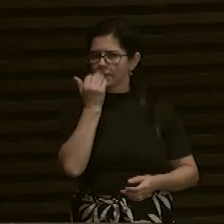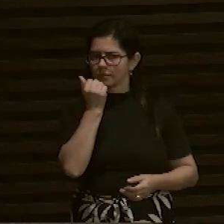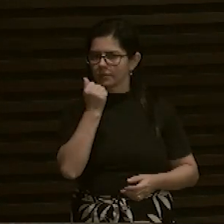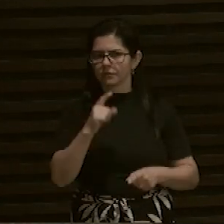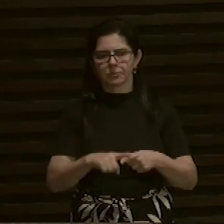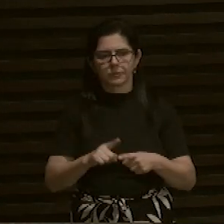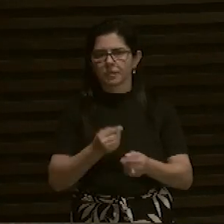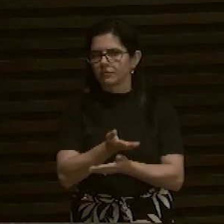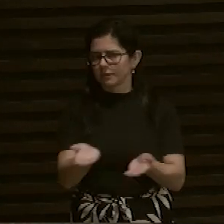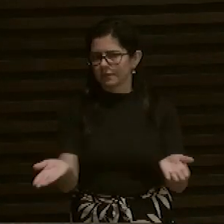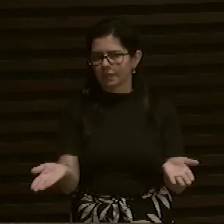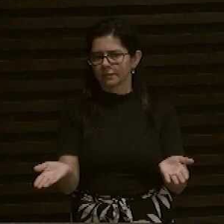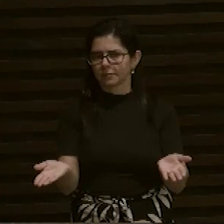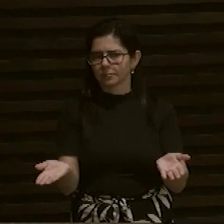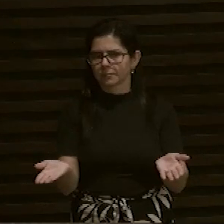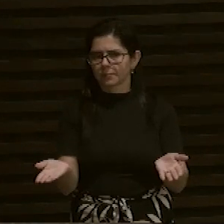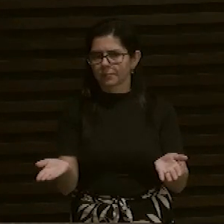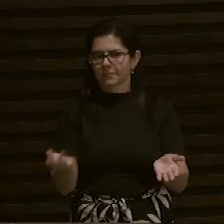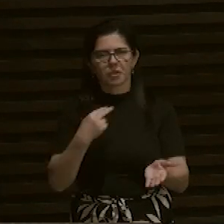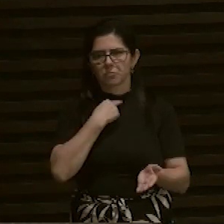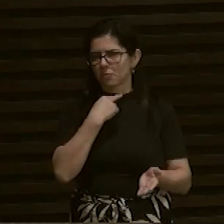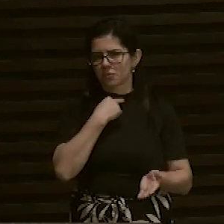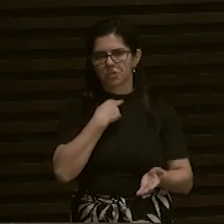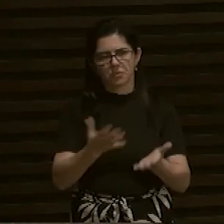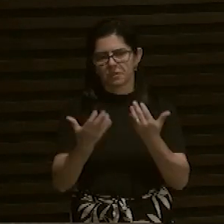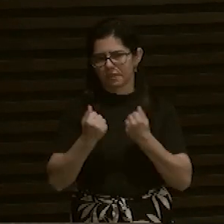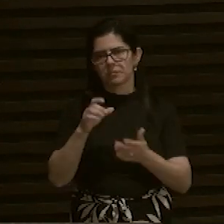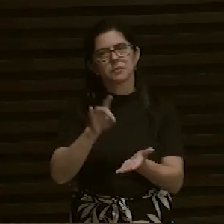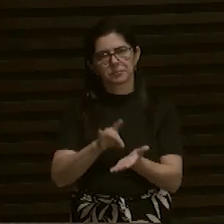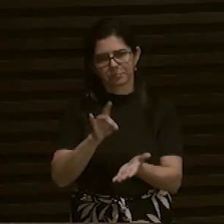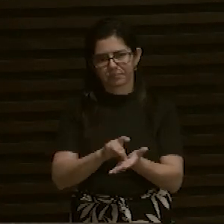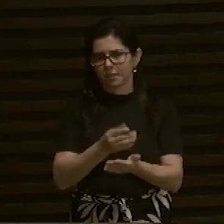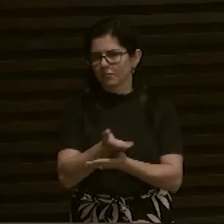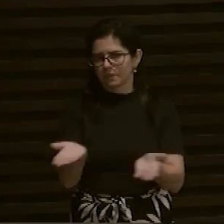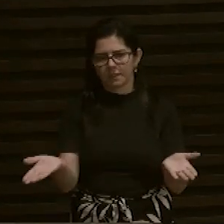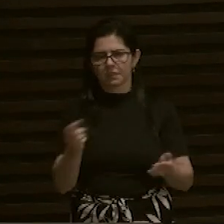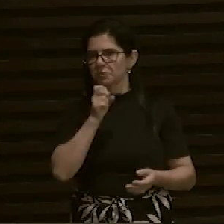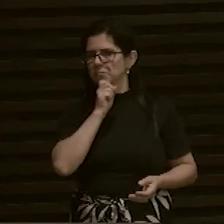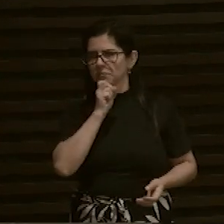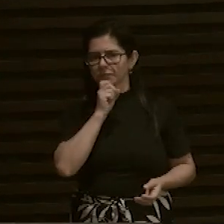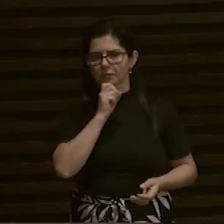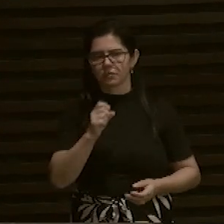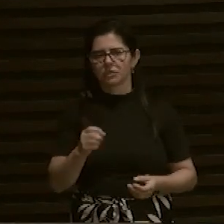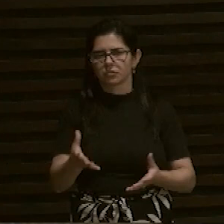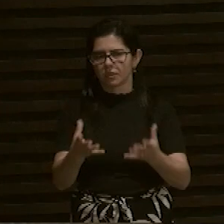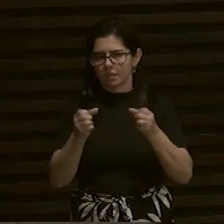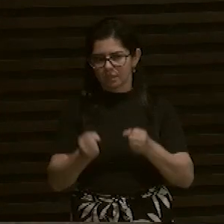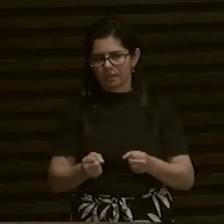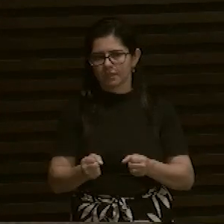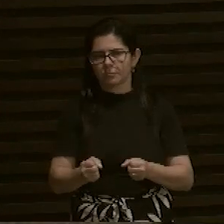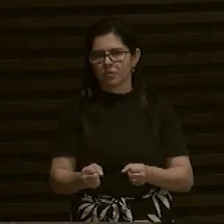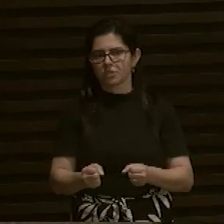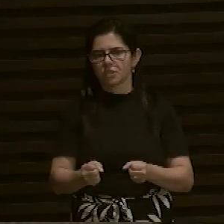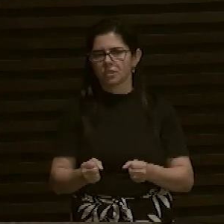não estavam em condições de recebê-lo. De fato, vocês ainda não estão em condições, porque ainda são